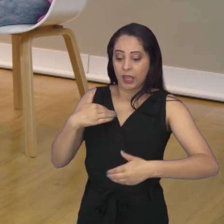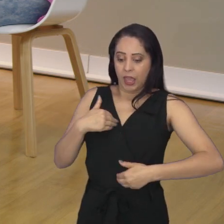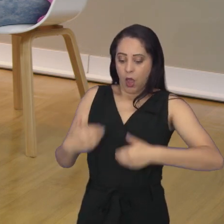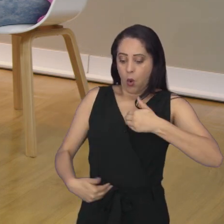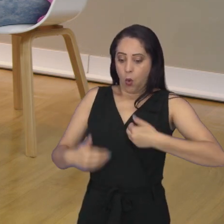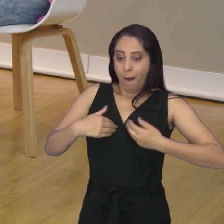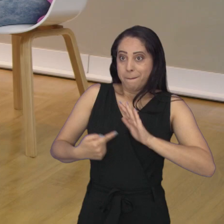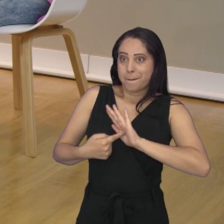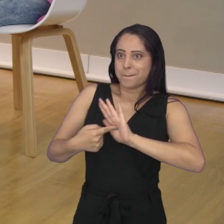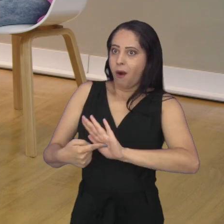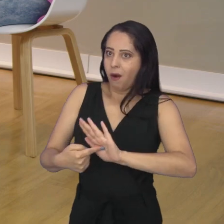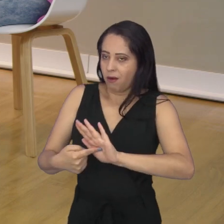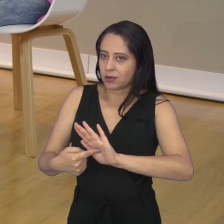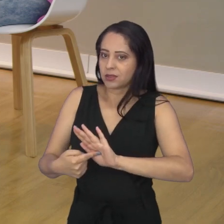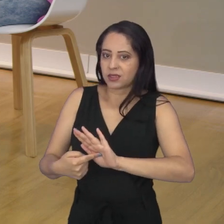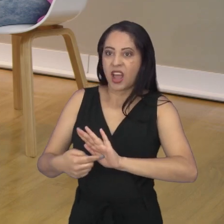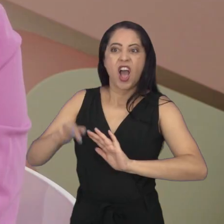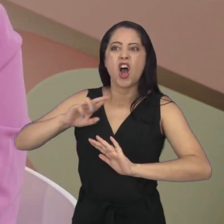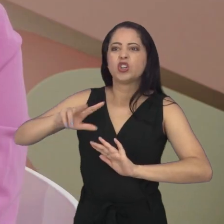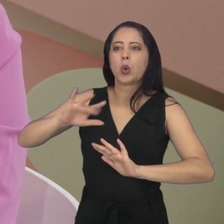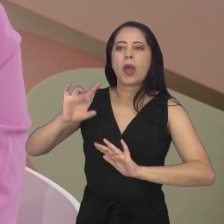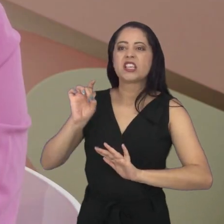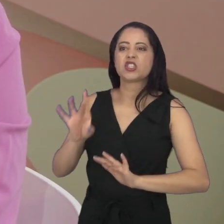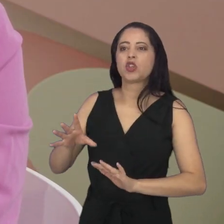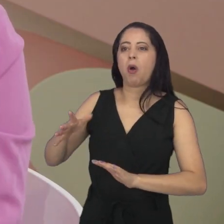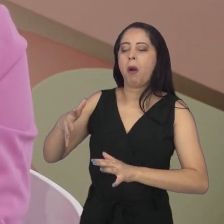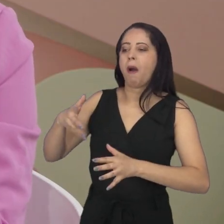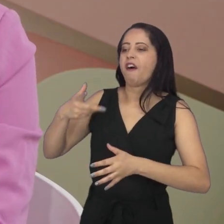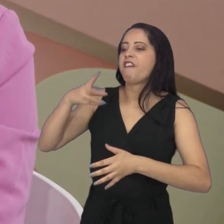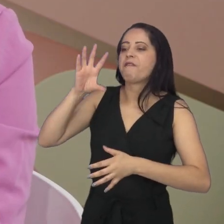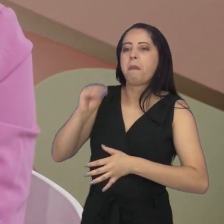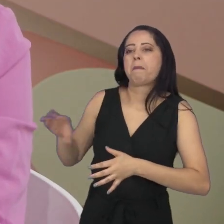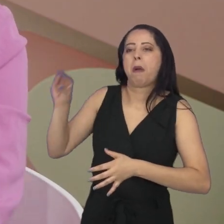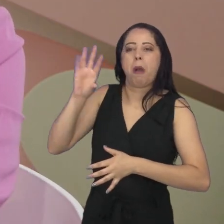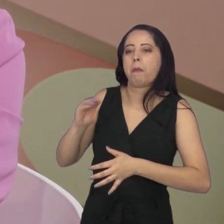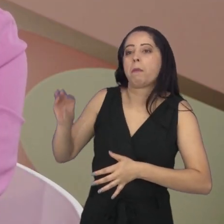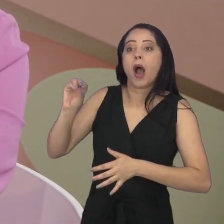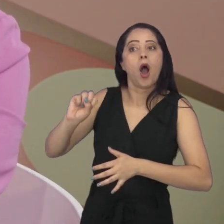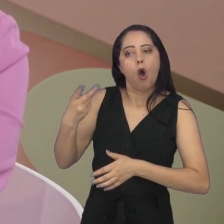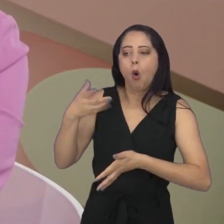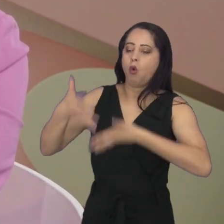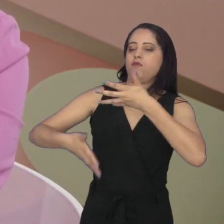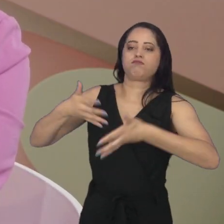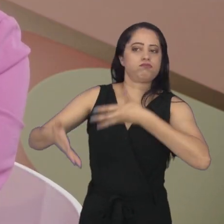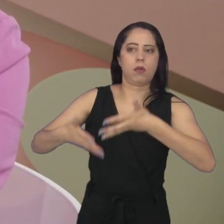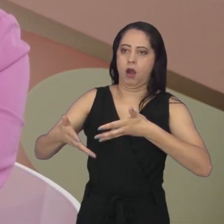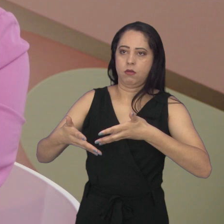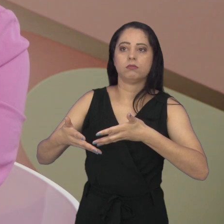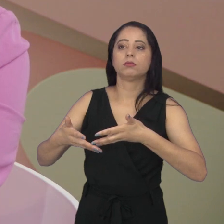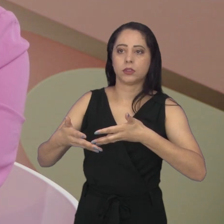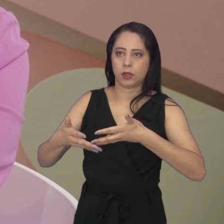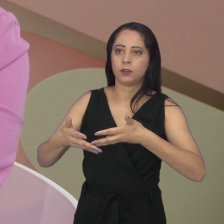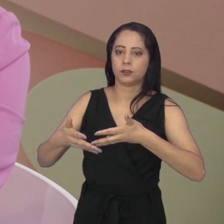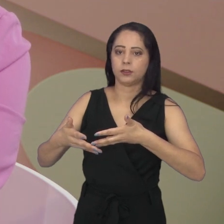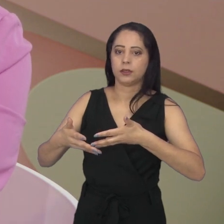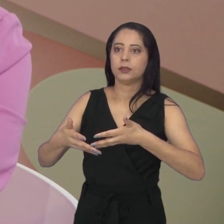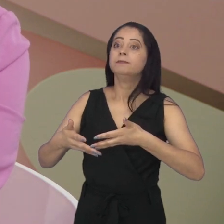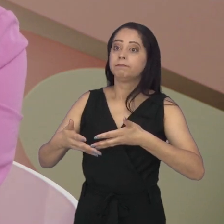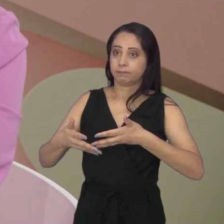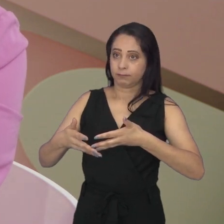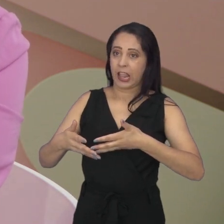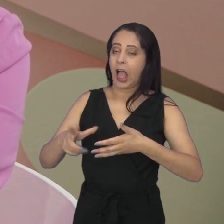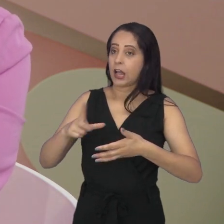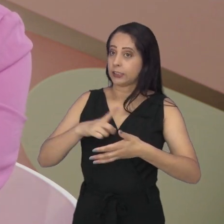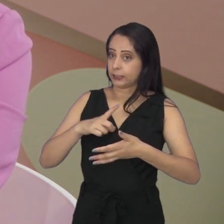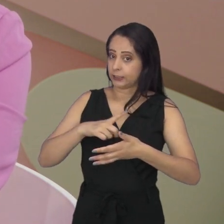corpo dá. Não é só o falar. E outra coisa, a própria comunicação verbal também tem